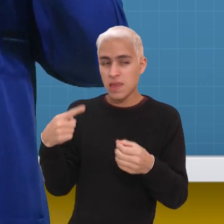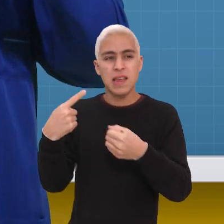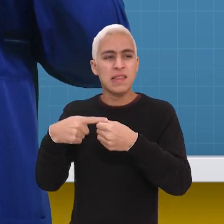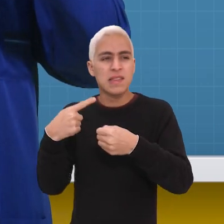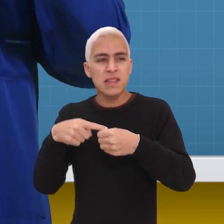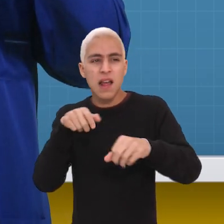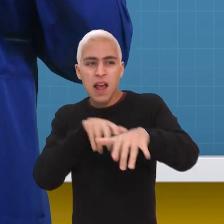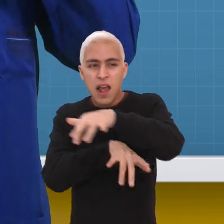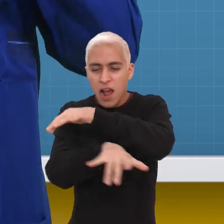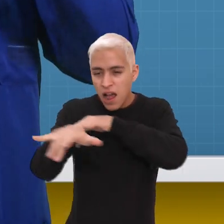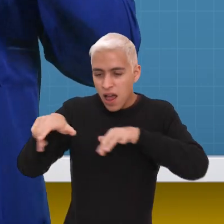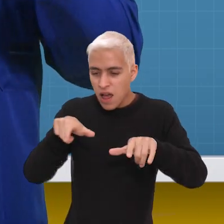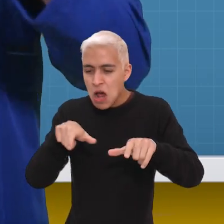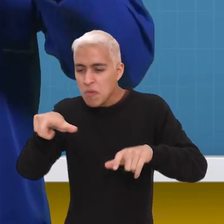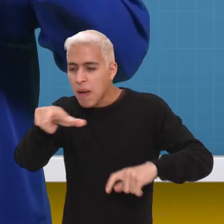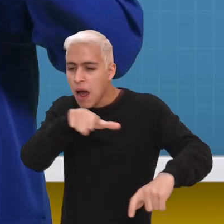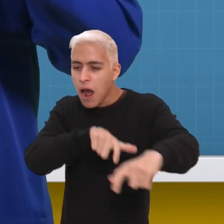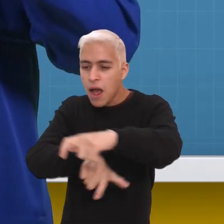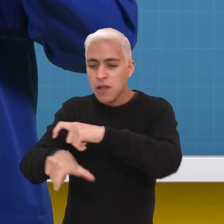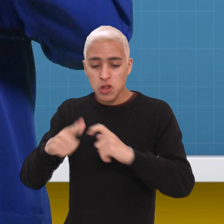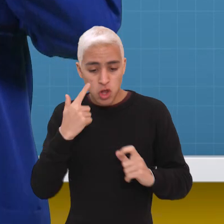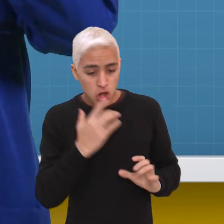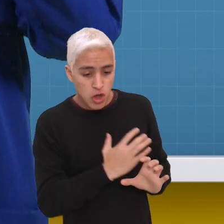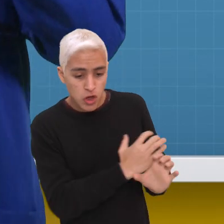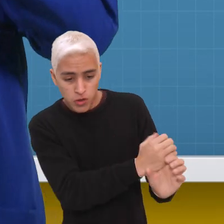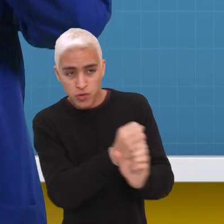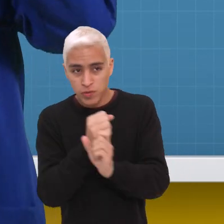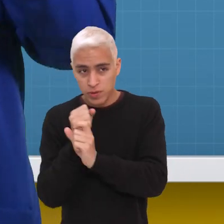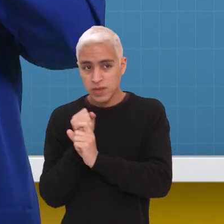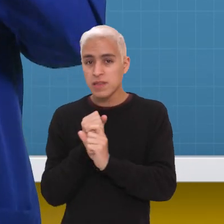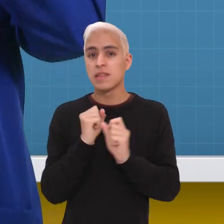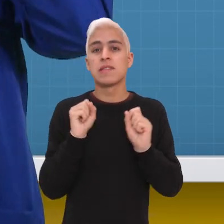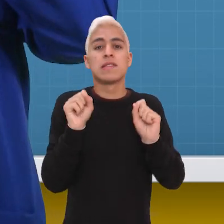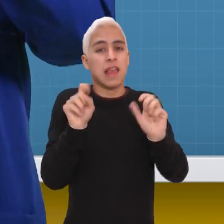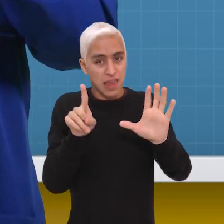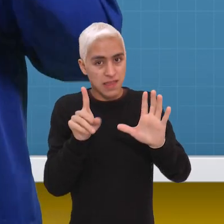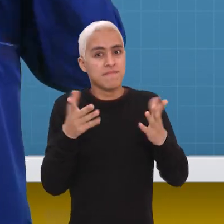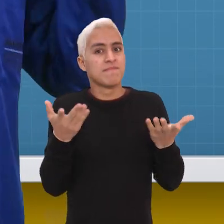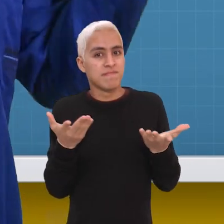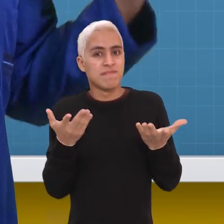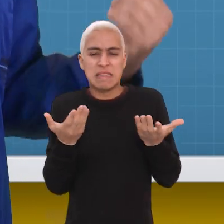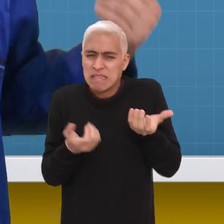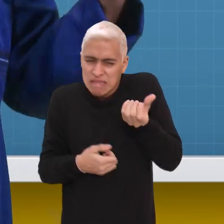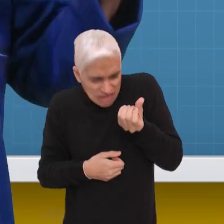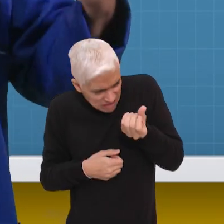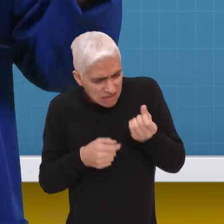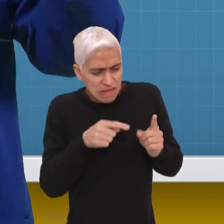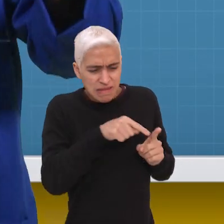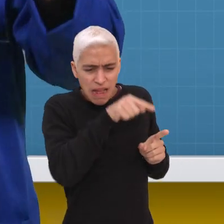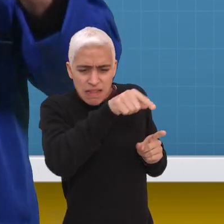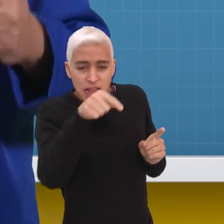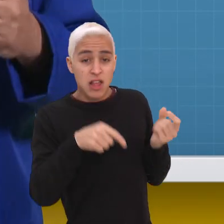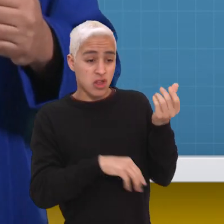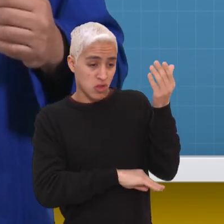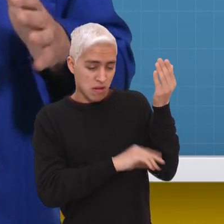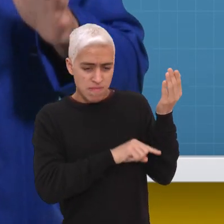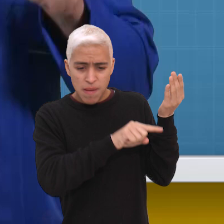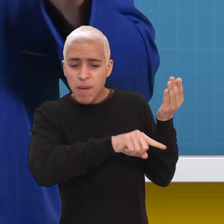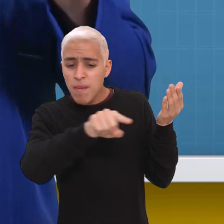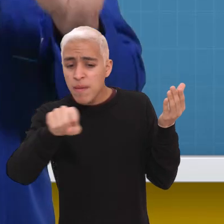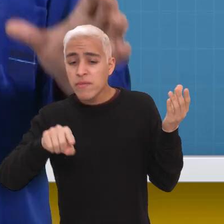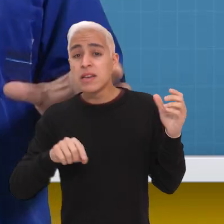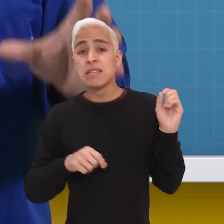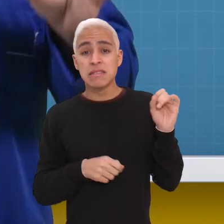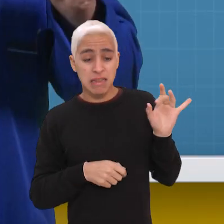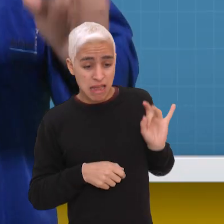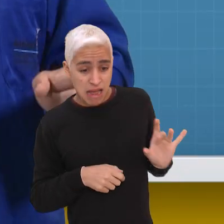o Parque da Cidade. Logo, ó a quantidade de trajetos. 6. Fiz 6 trajetos saindo do hotel.